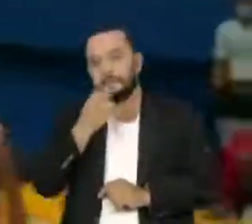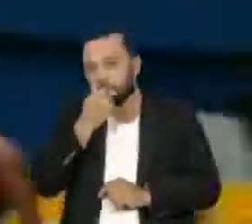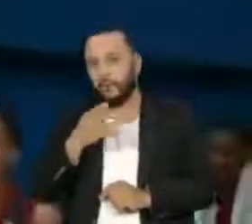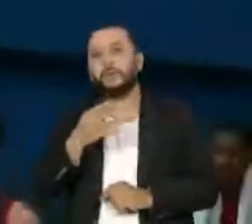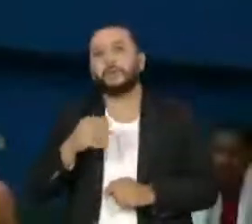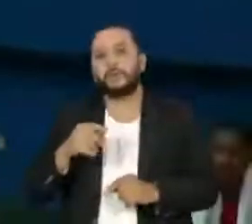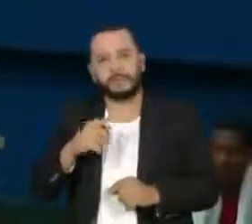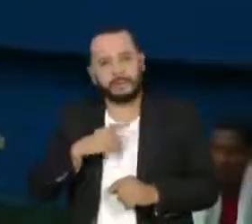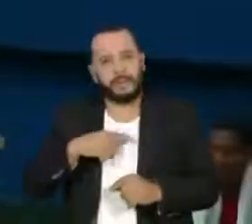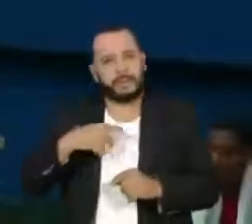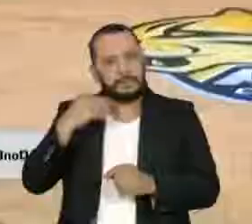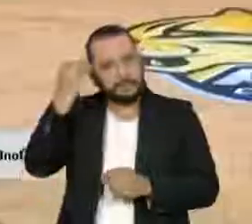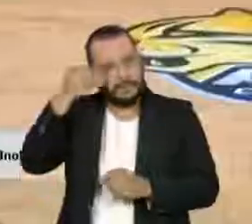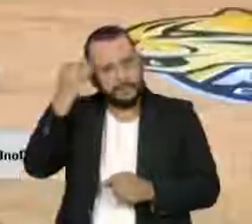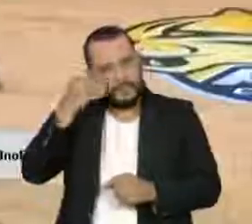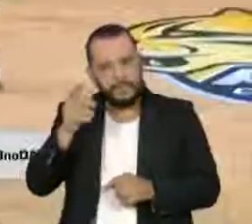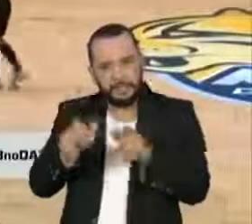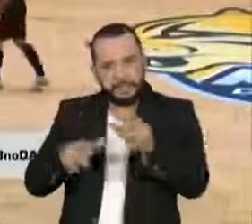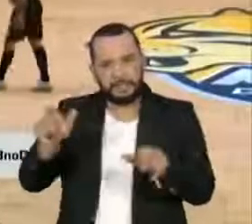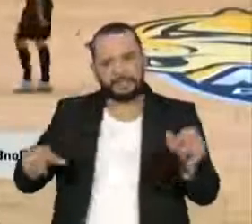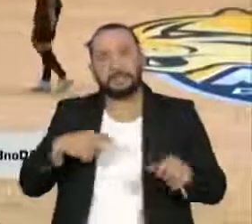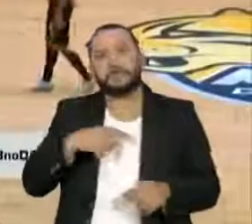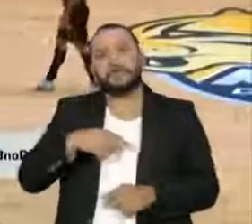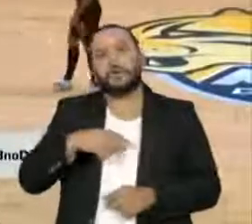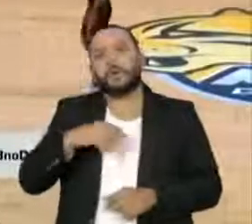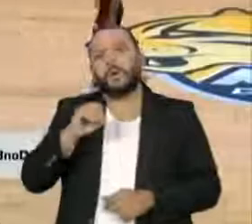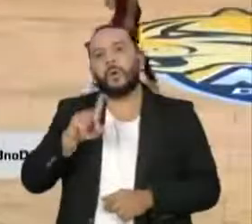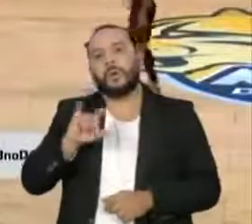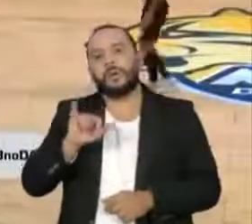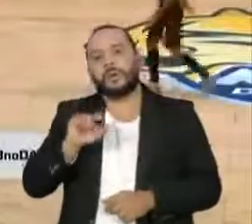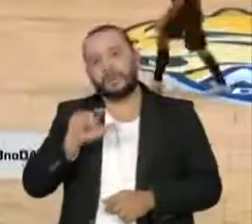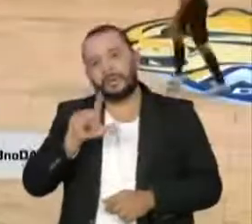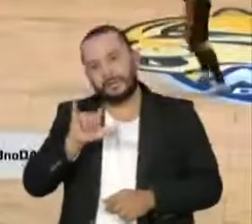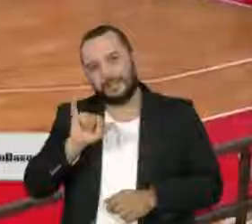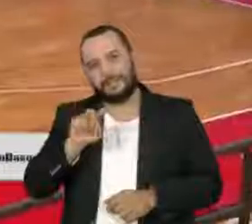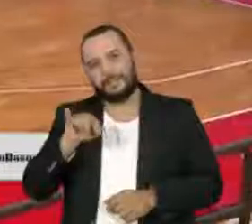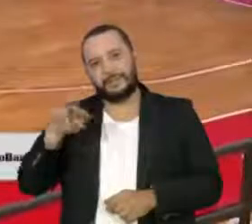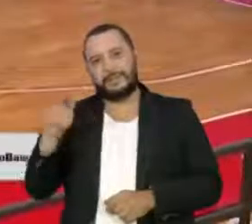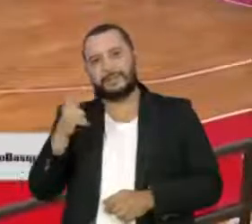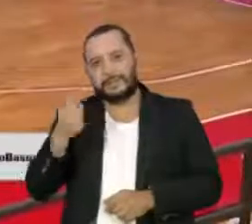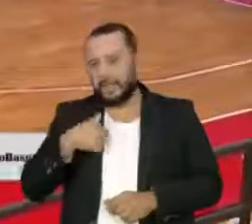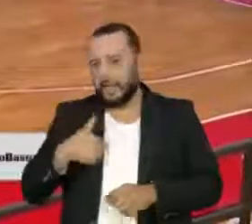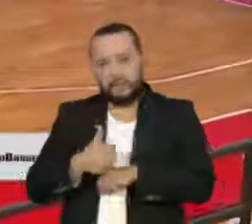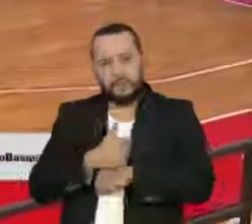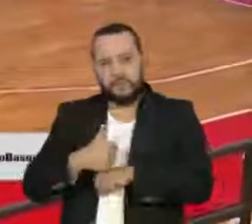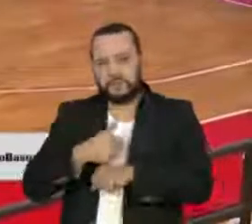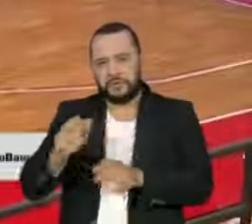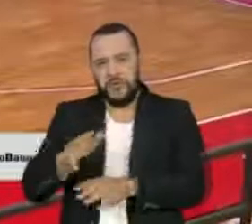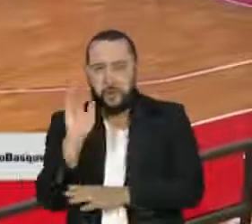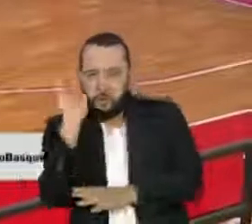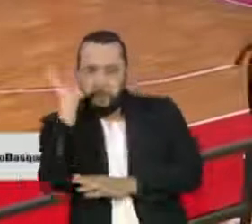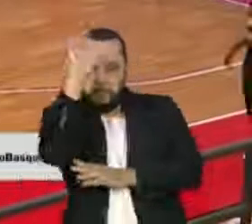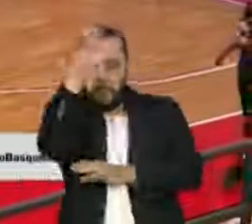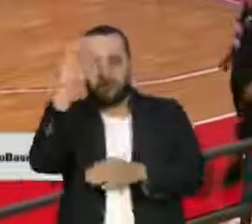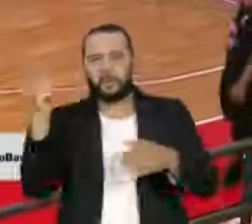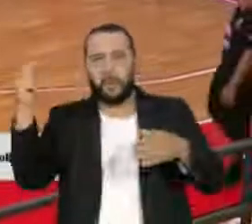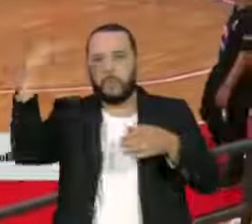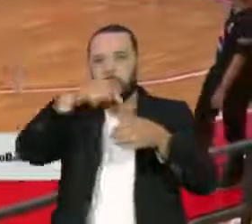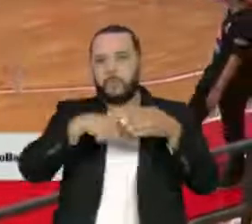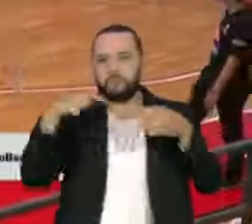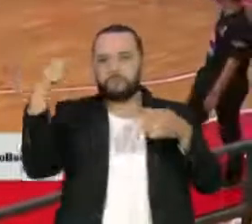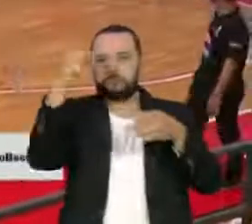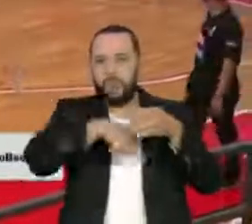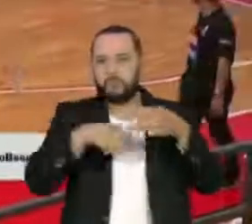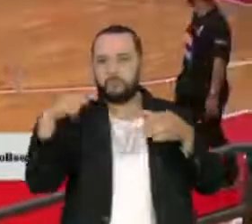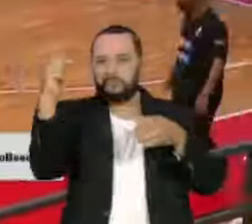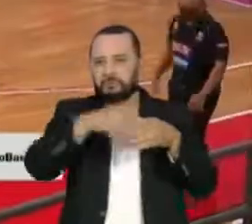elenco jogadores experientes, como o ala-pivô Olivinha, um dos principais reboteiros e pontuadores do time rubro-negro na temporada. O